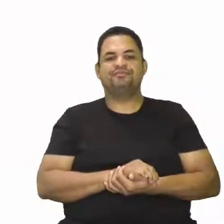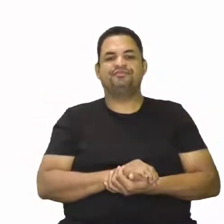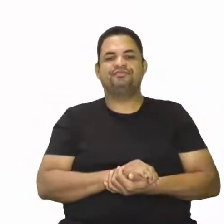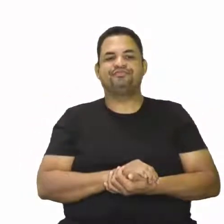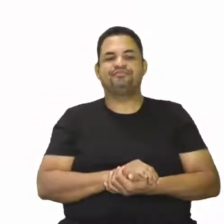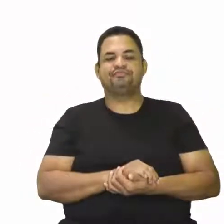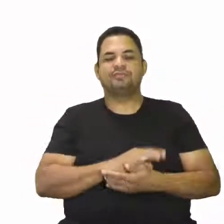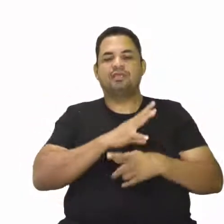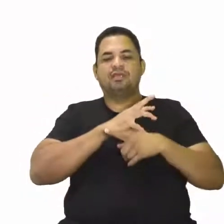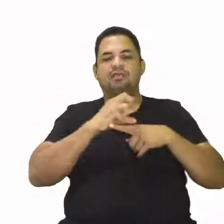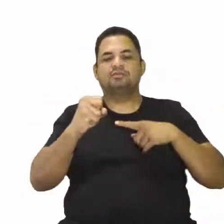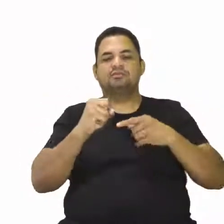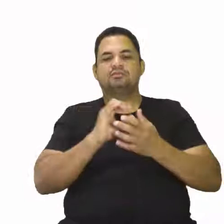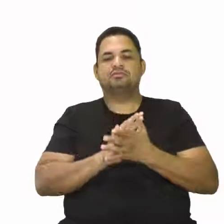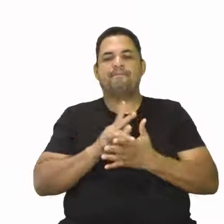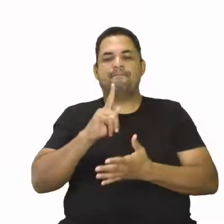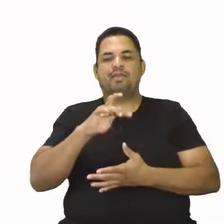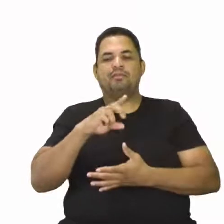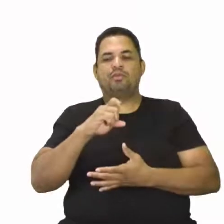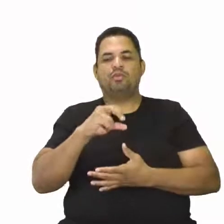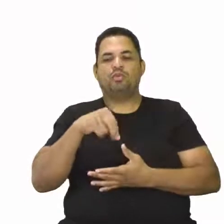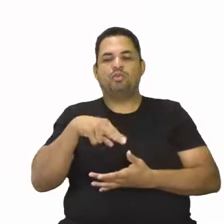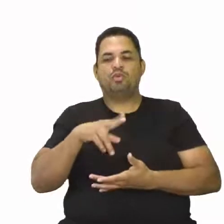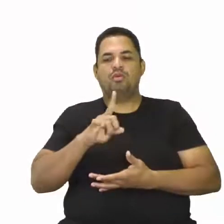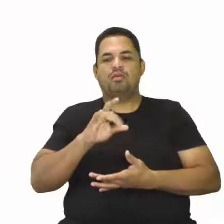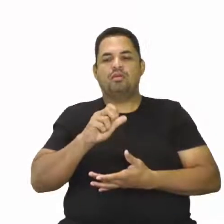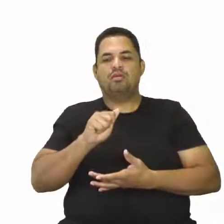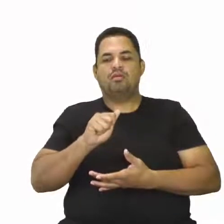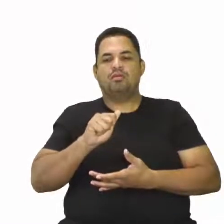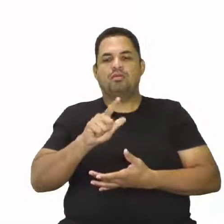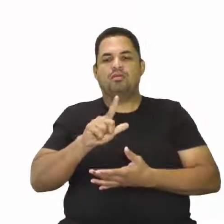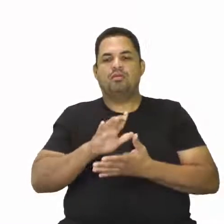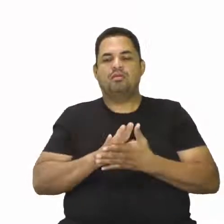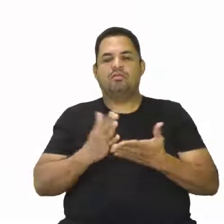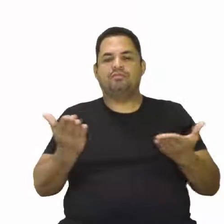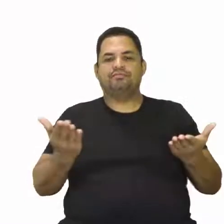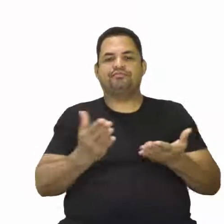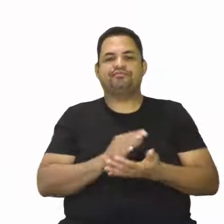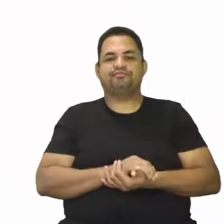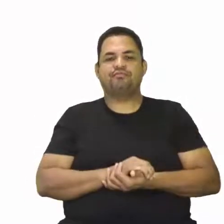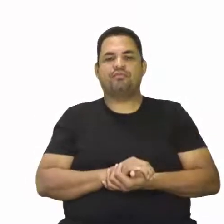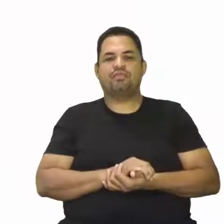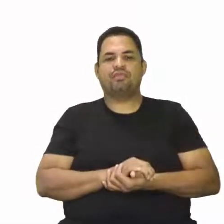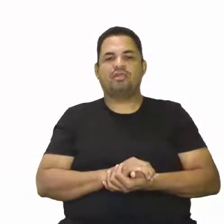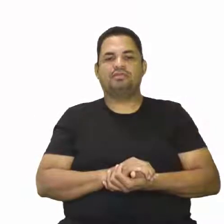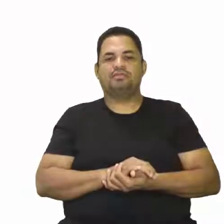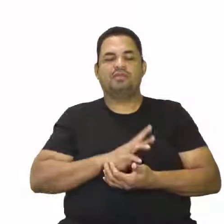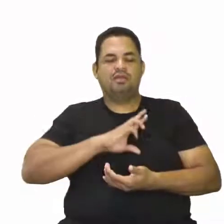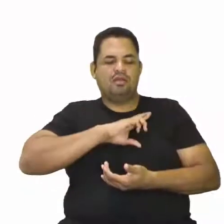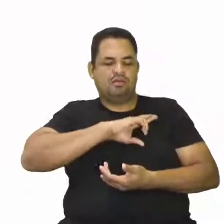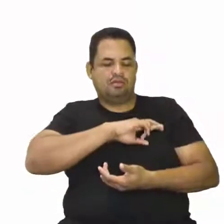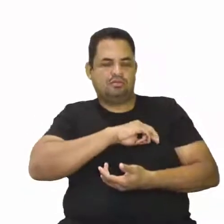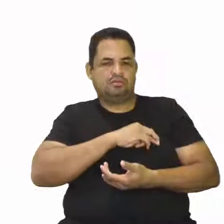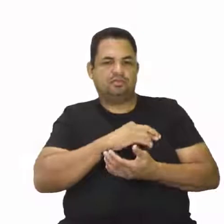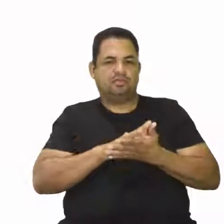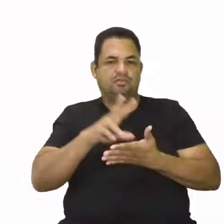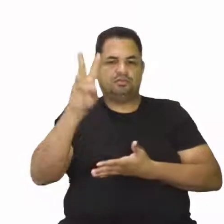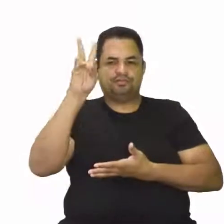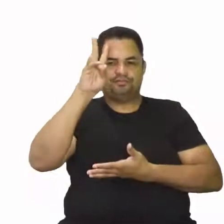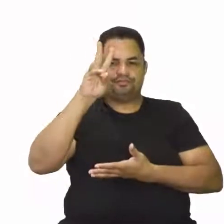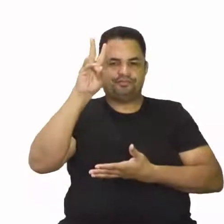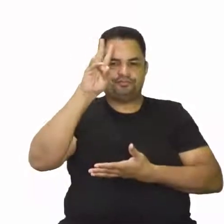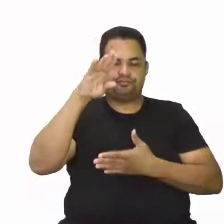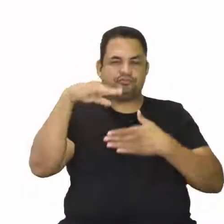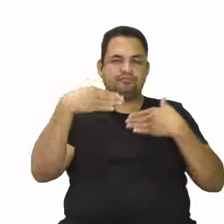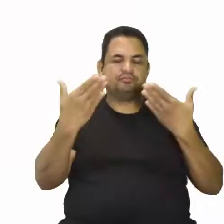como é que é esse livro. Mais uma novela, galera. Mais um romance, mais uma